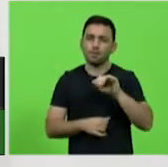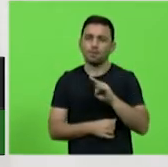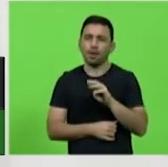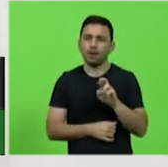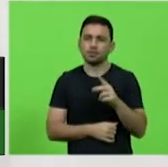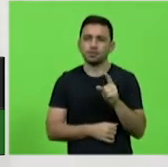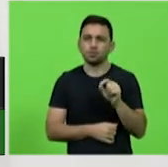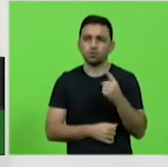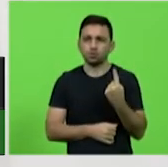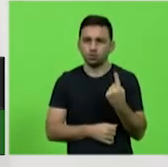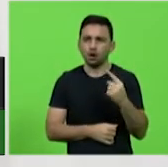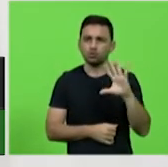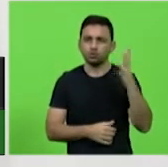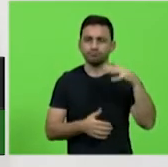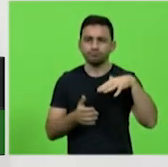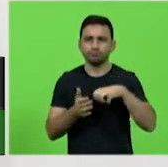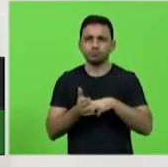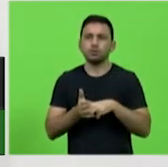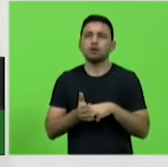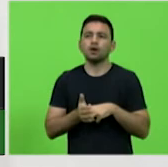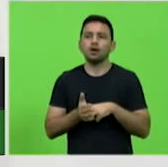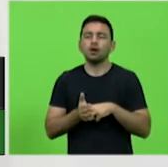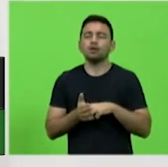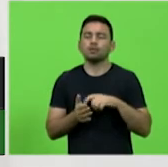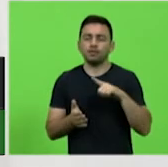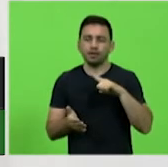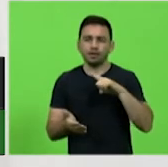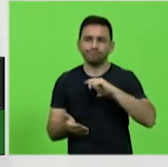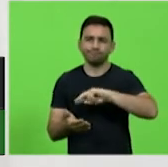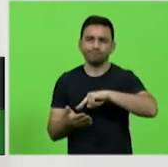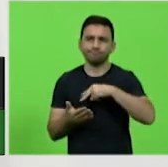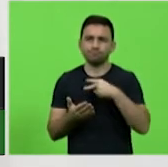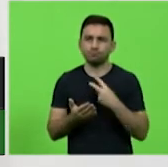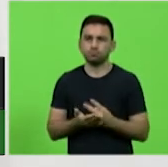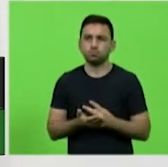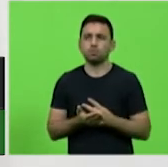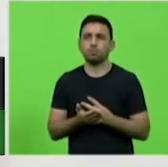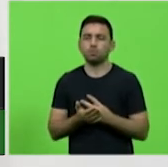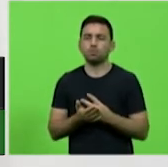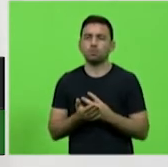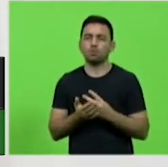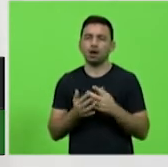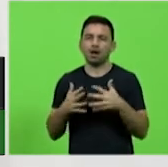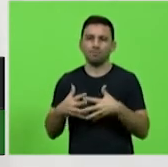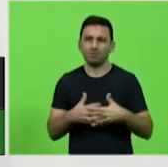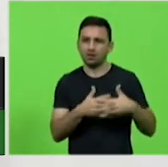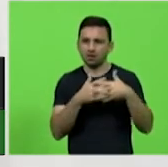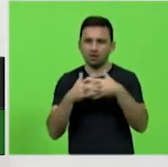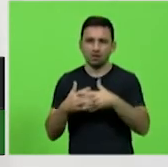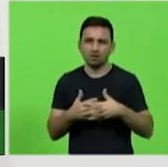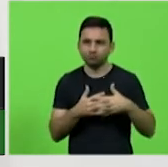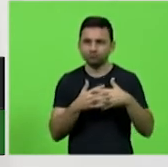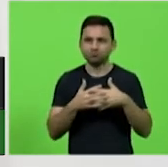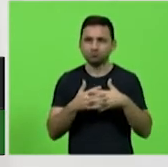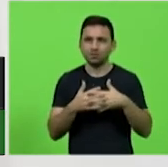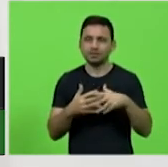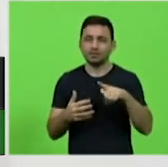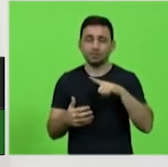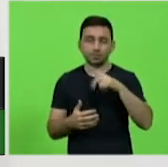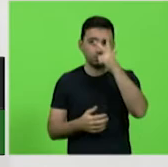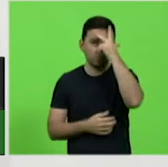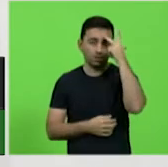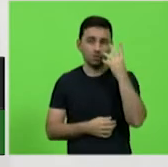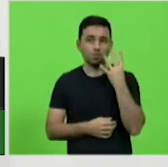que infelizmente, com o tombamento de um caminhão de madeira, veio a vitimar 4